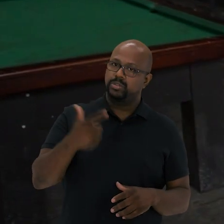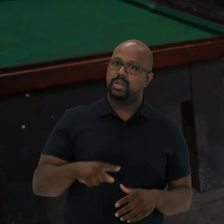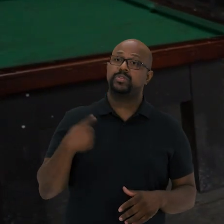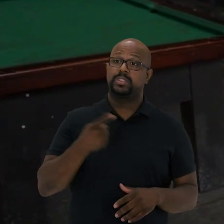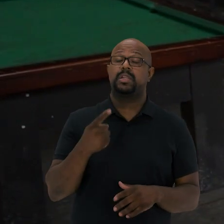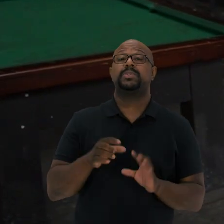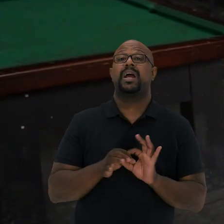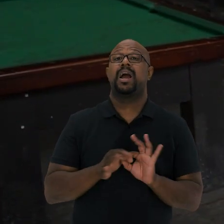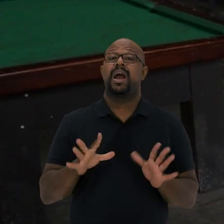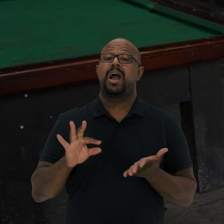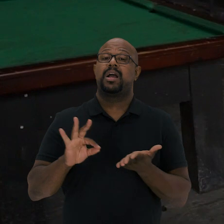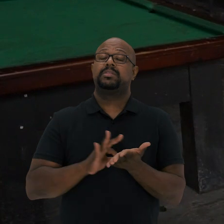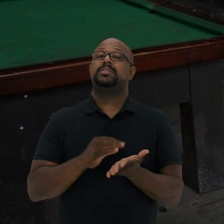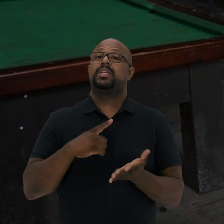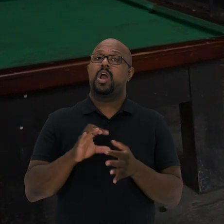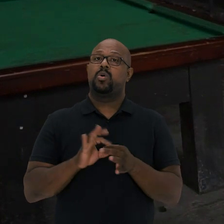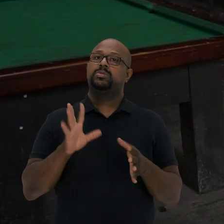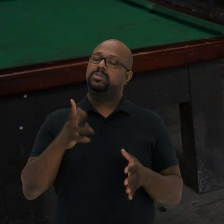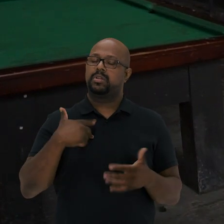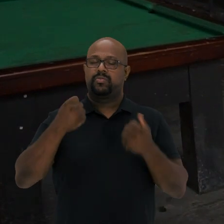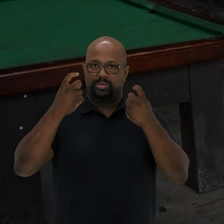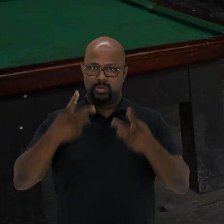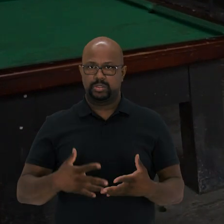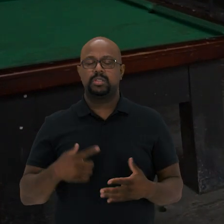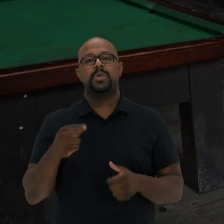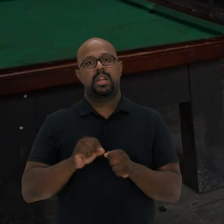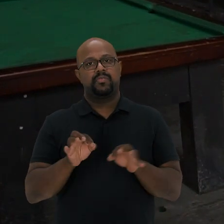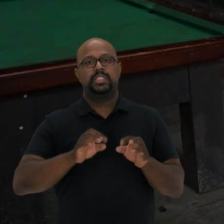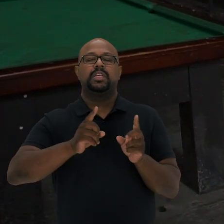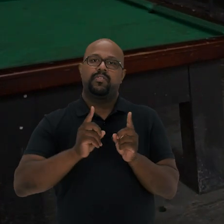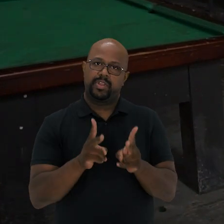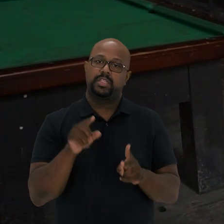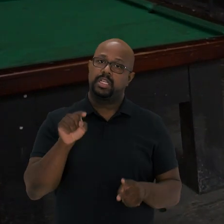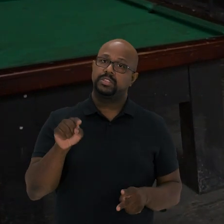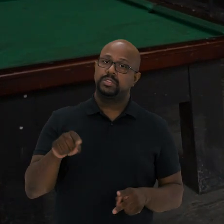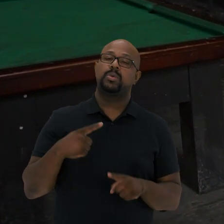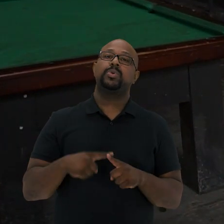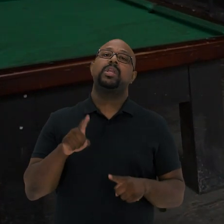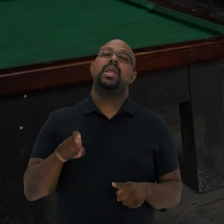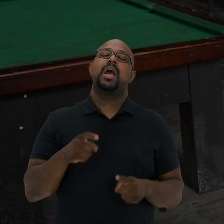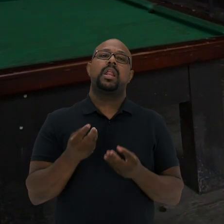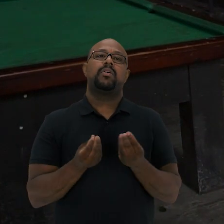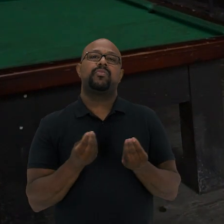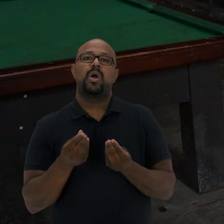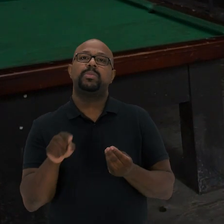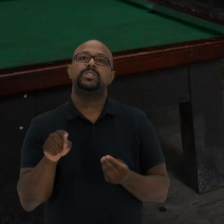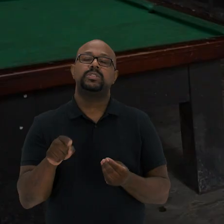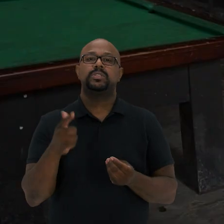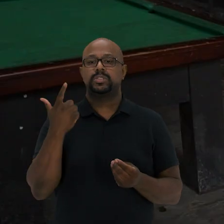né? Nós éramos autorizados, dentro do que já foi exposto, para fazer a comercialização disso, porque era a